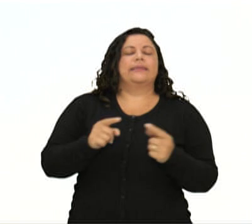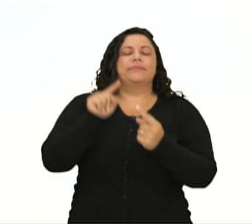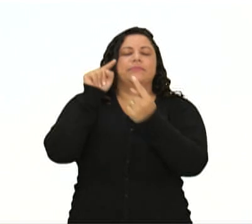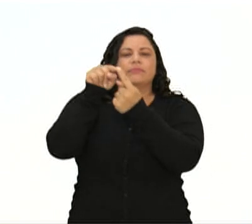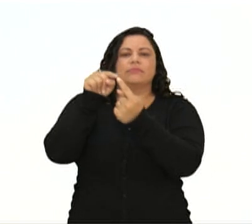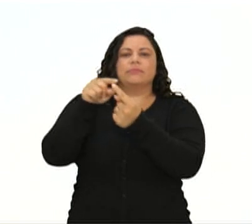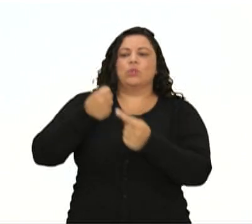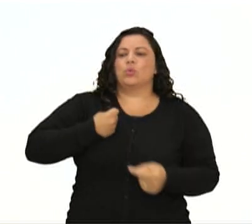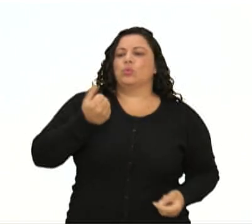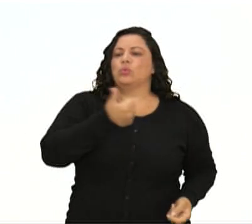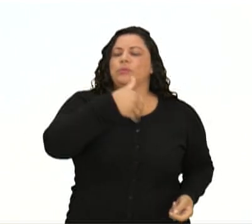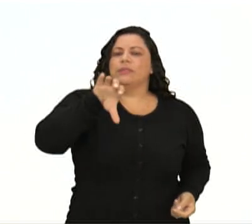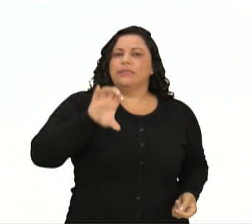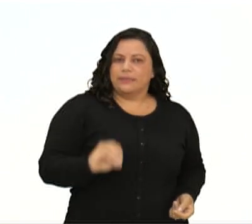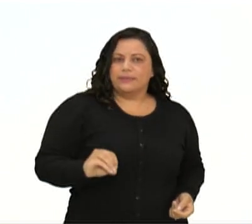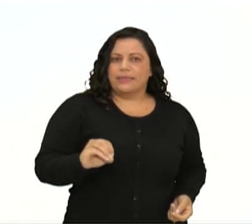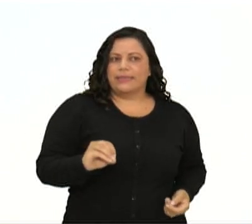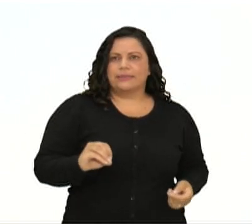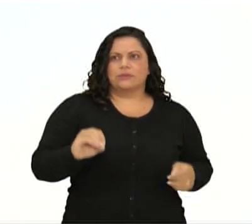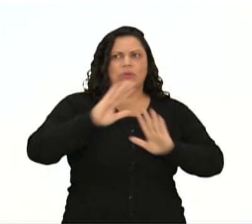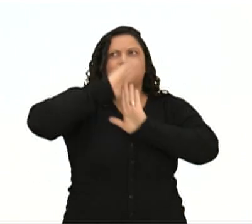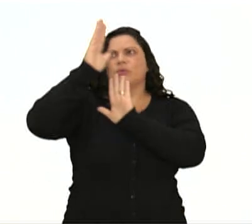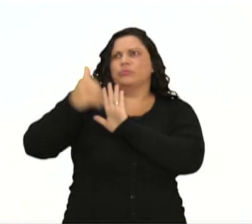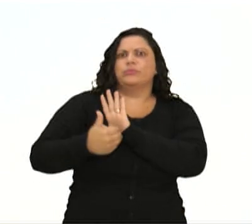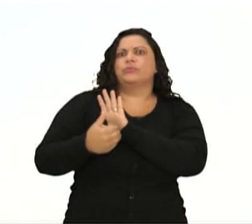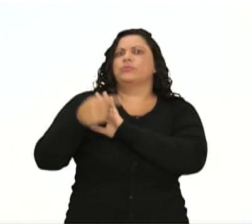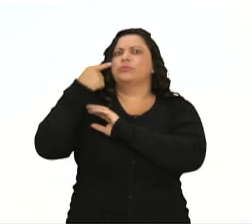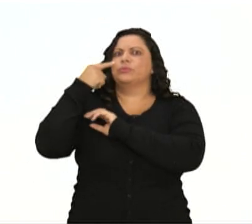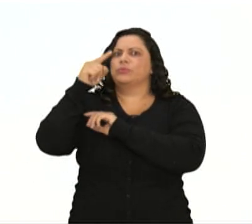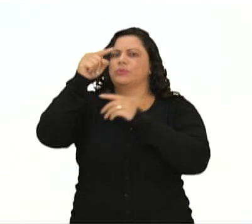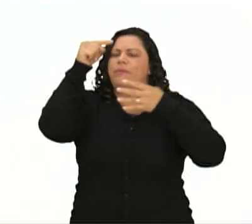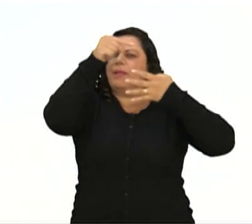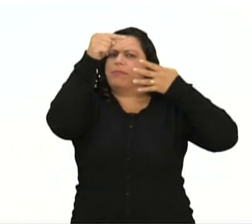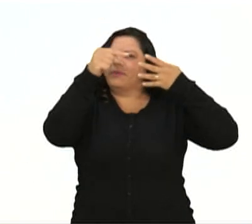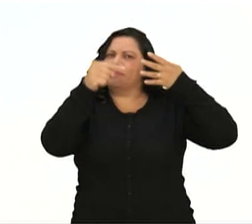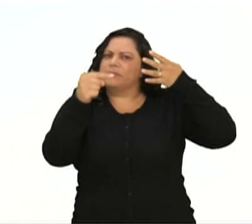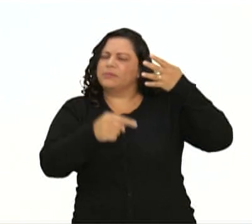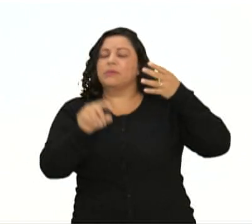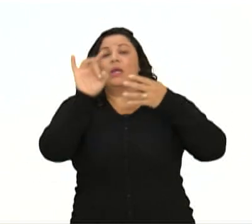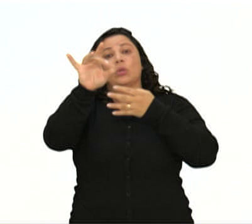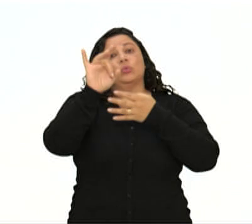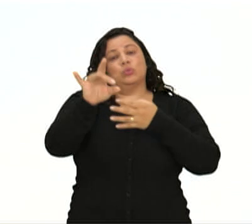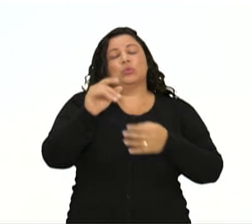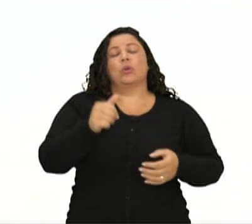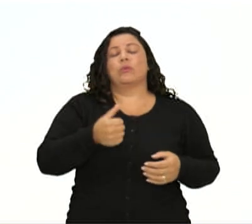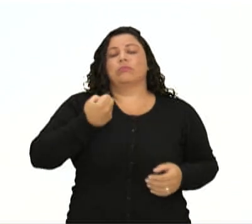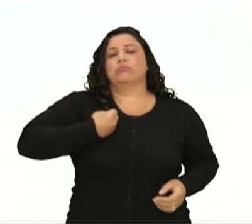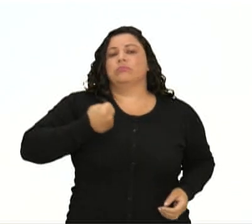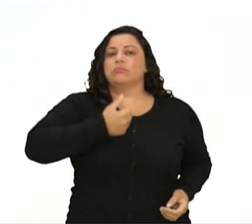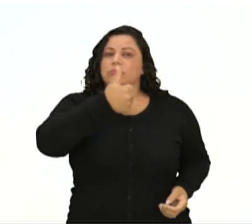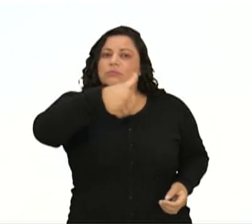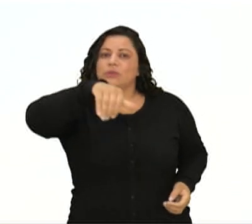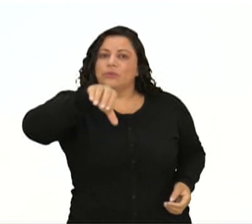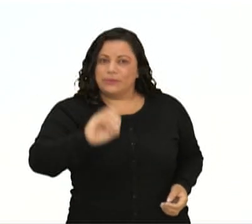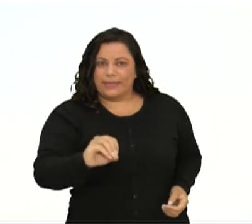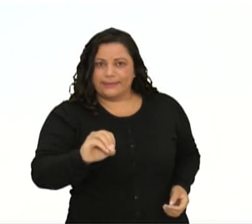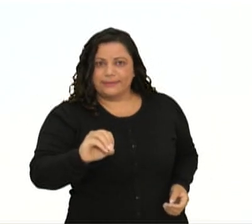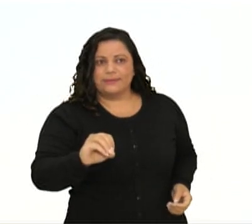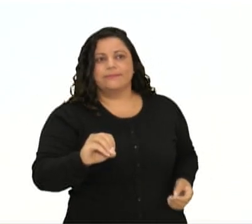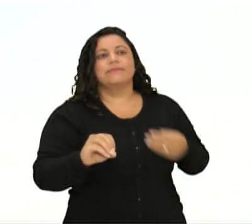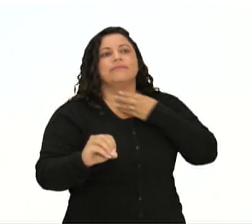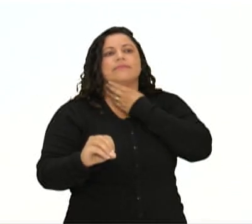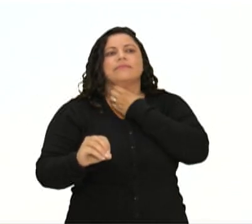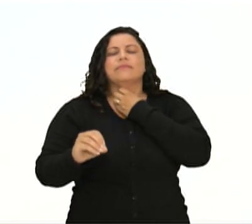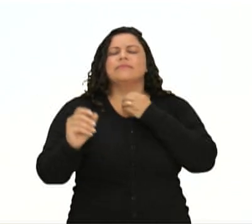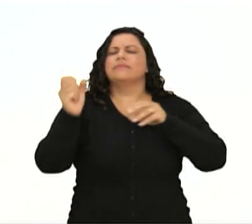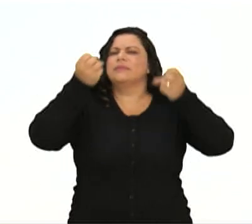10, então não é tudo que está aqui que você vai ter que identificar, é só a de número 10, este aqui, ó,